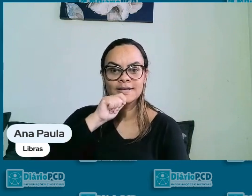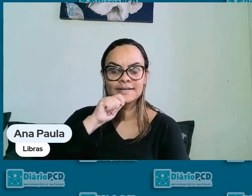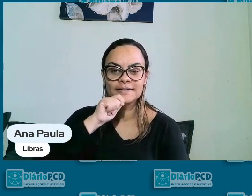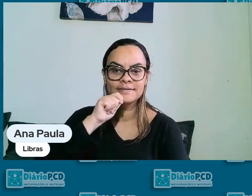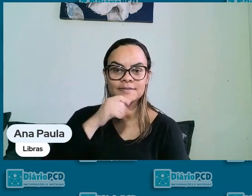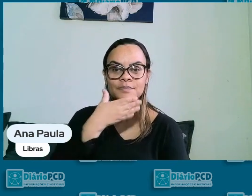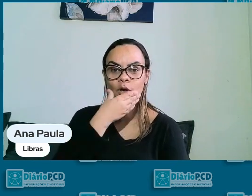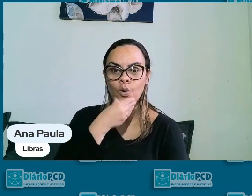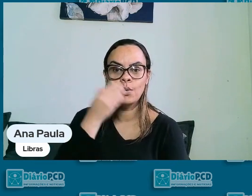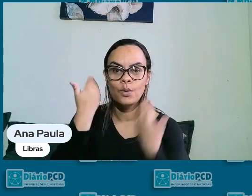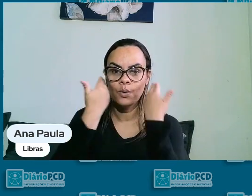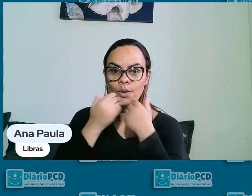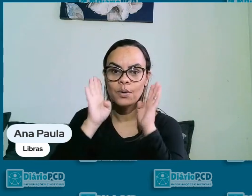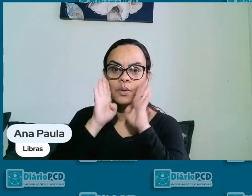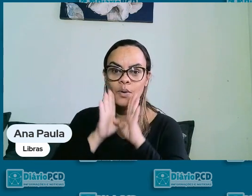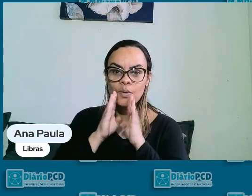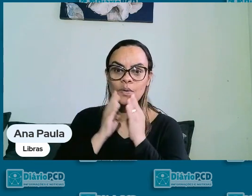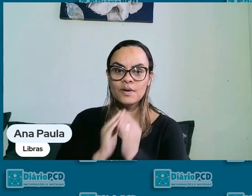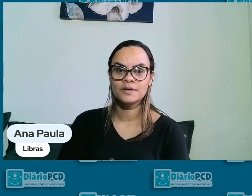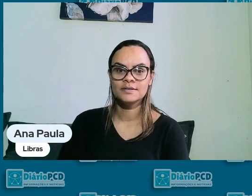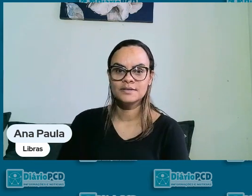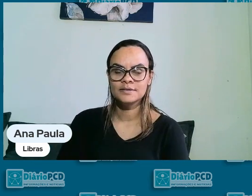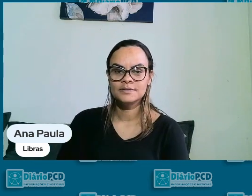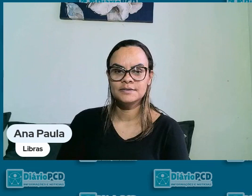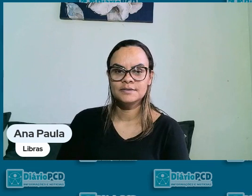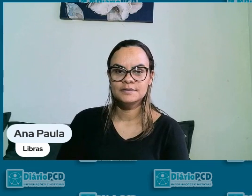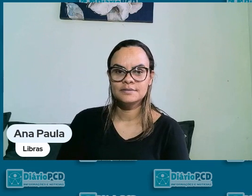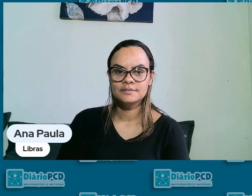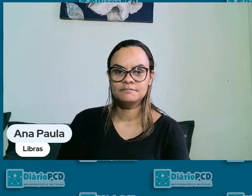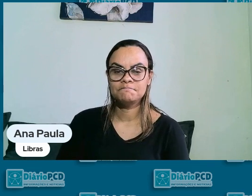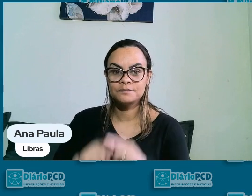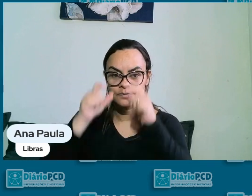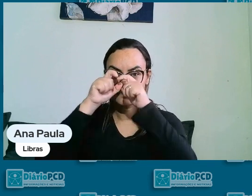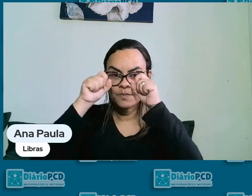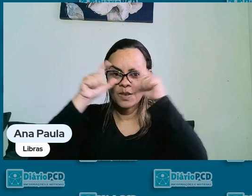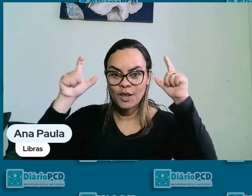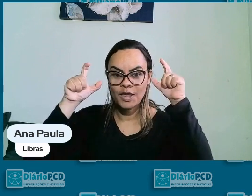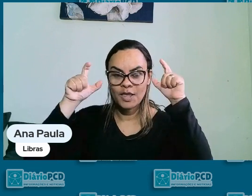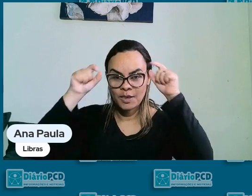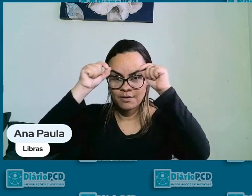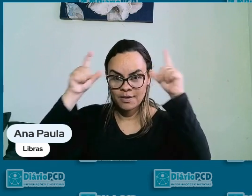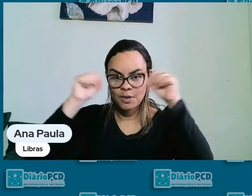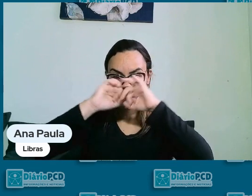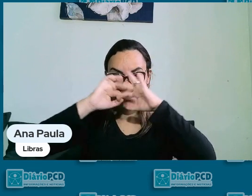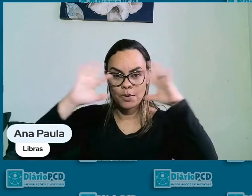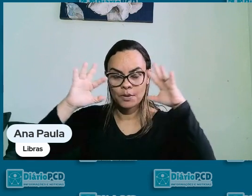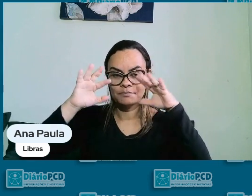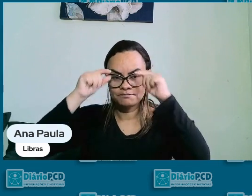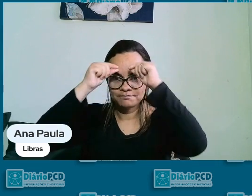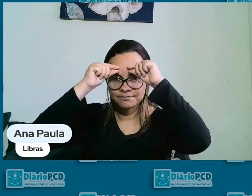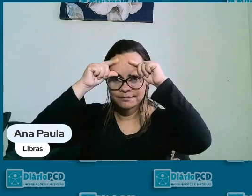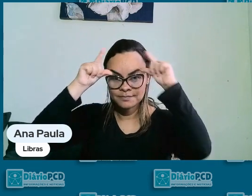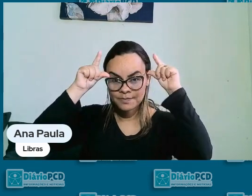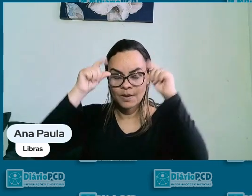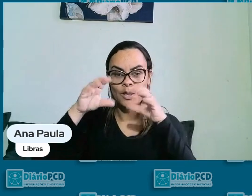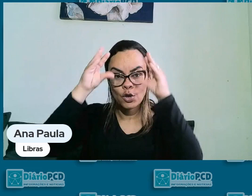pele clara, lisa, barba bem baixinha, grisalha, estou com óculos de haste fina e lente transparente, sobrancelhas grossas